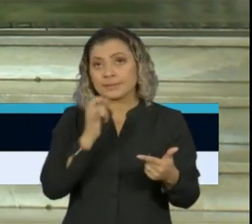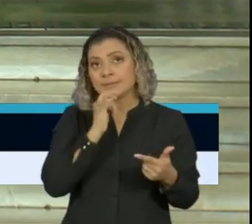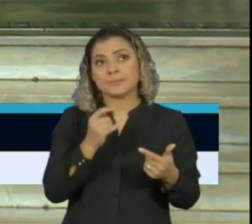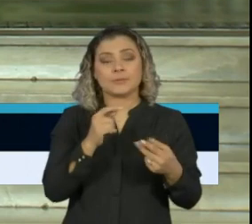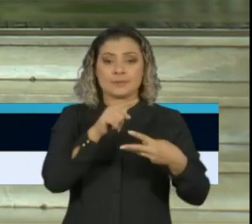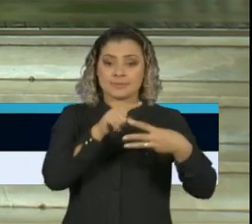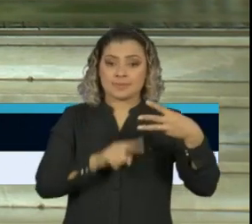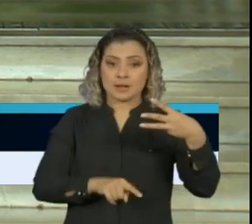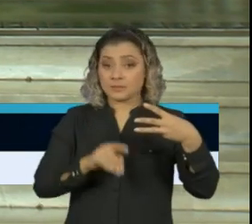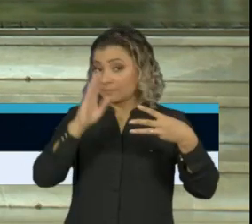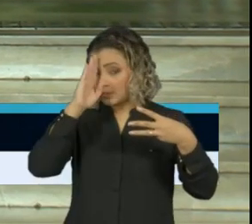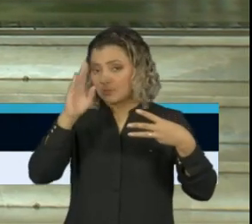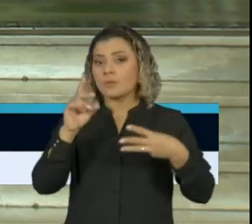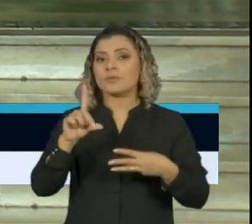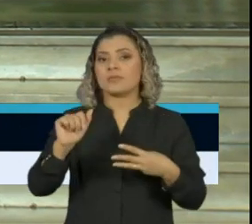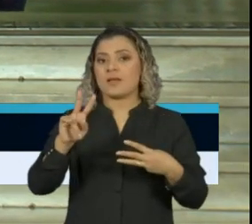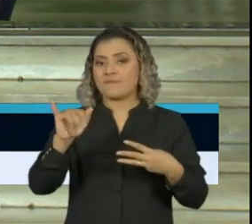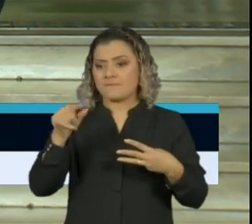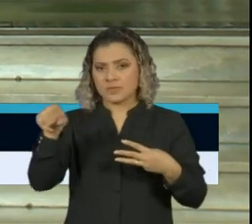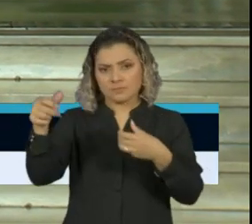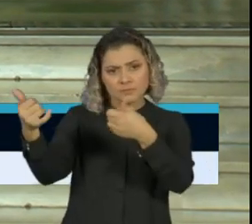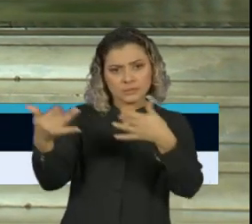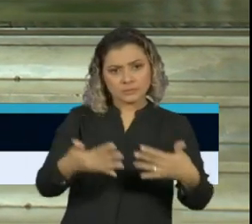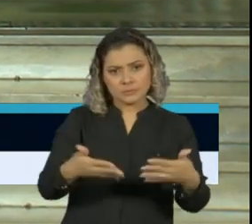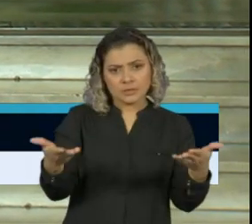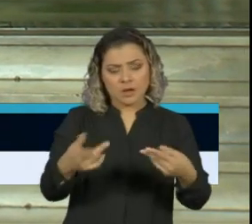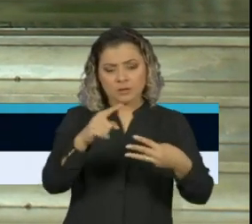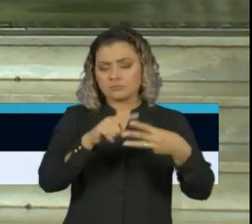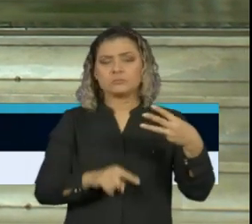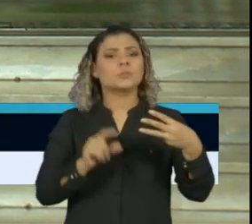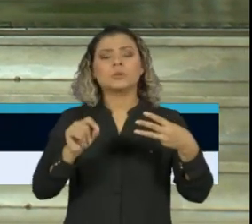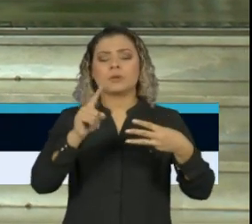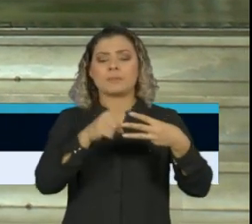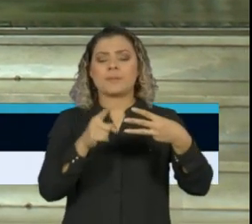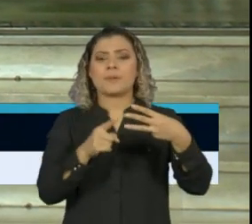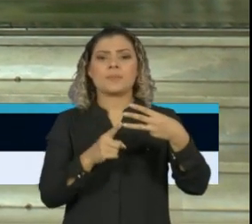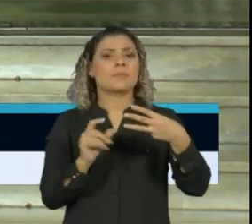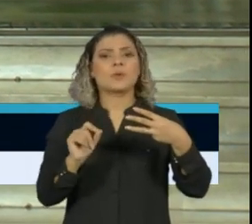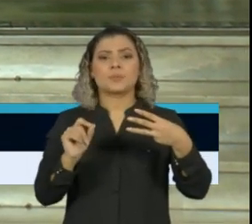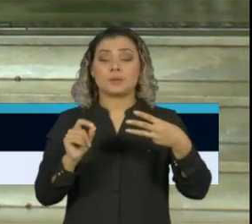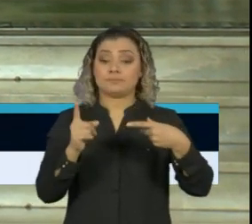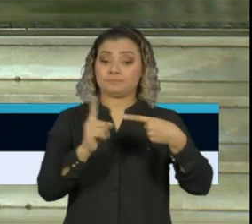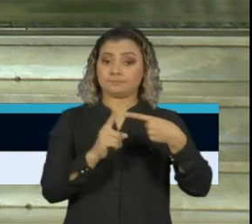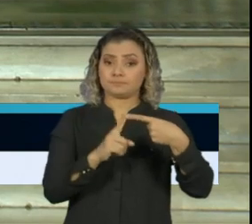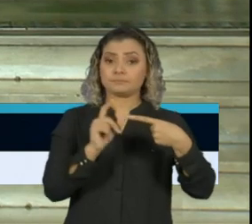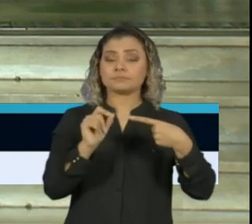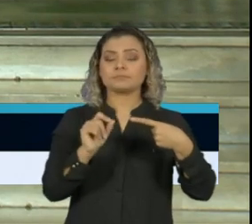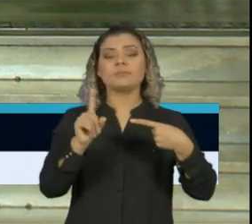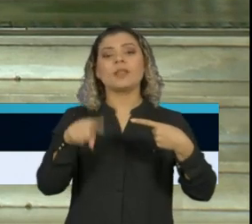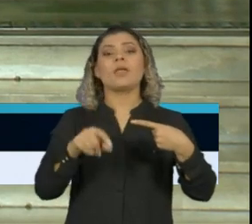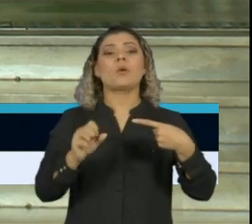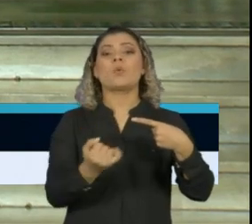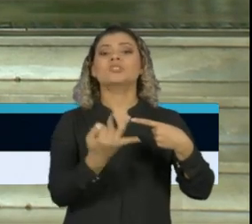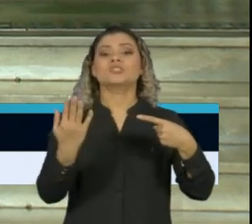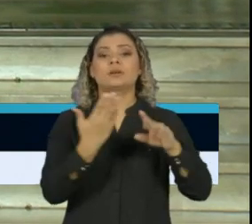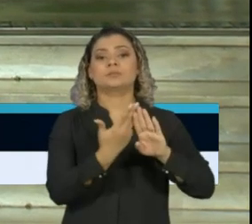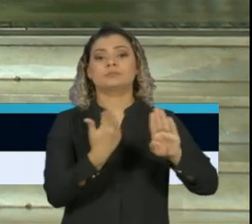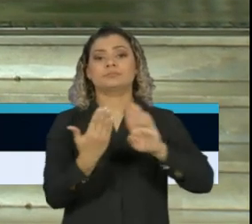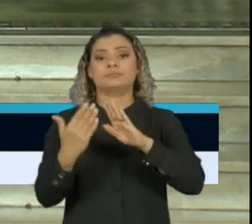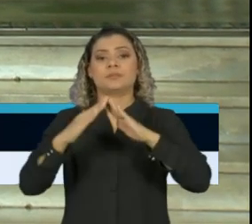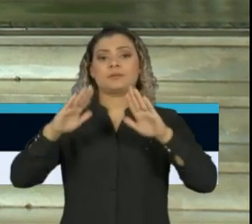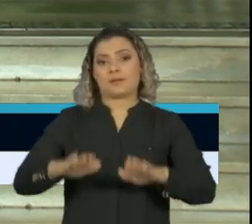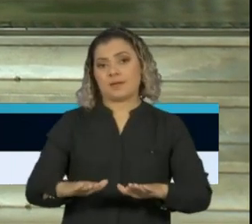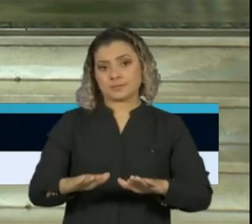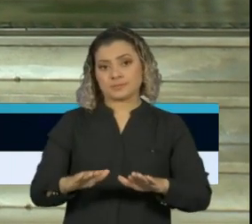Davi Wippe, para não ser repetitivo, vai informar quais são os três fatores. Um deles é a taxa de isolamento.